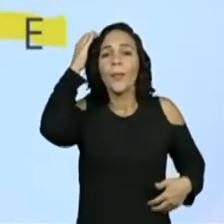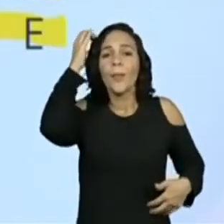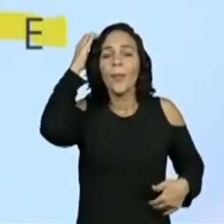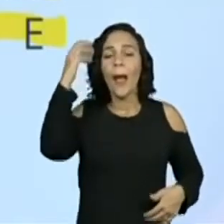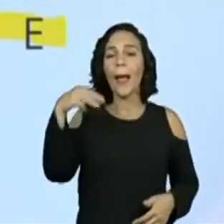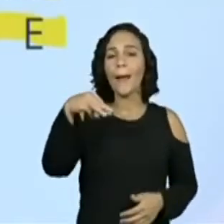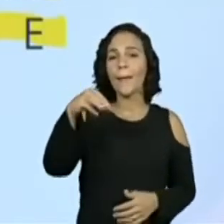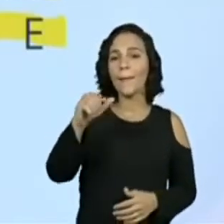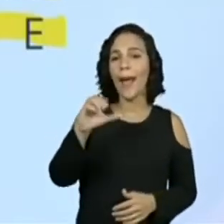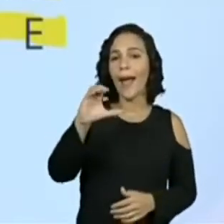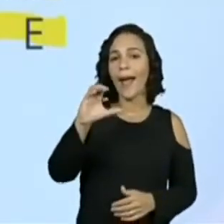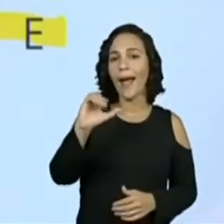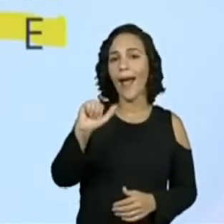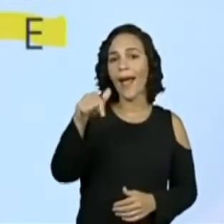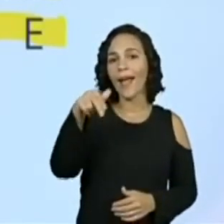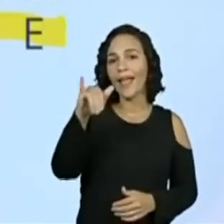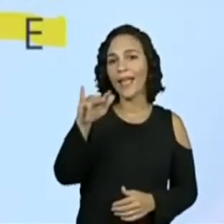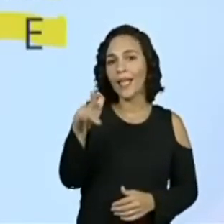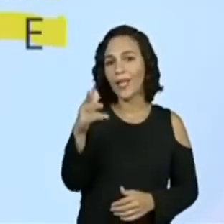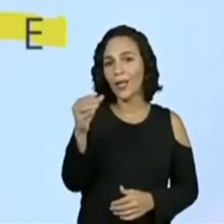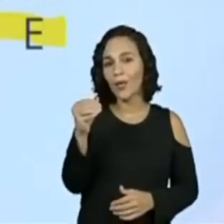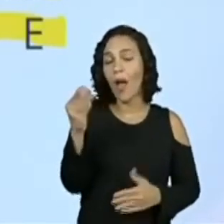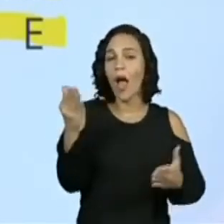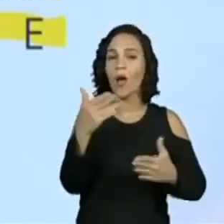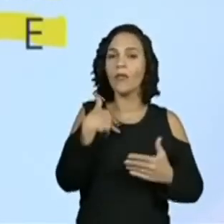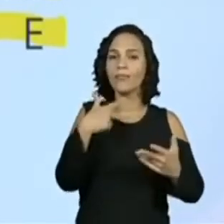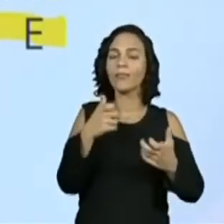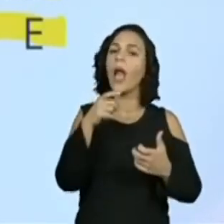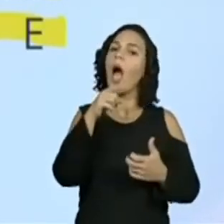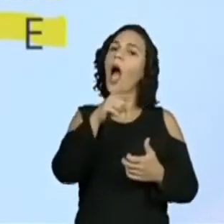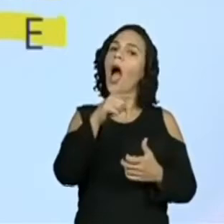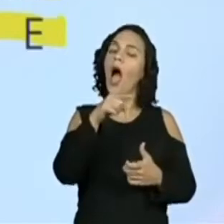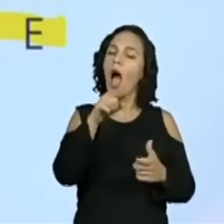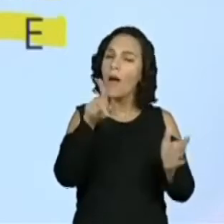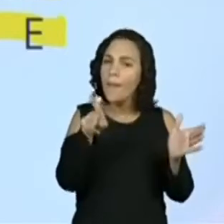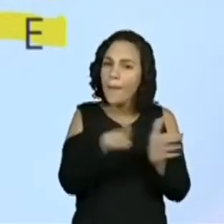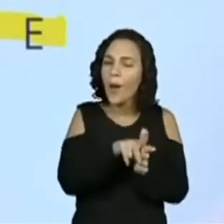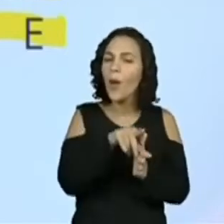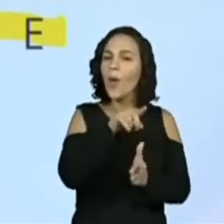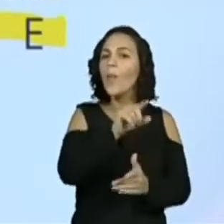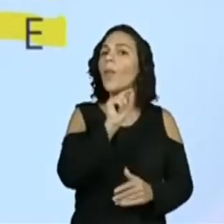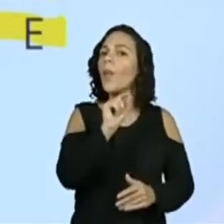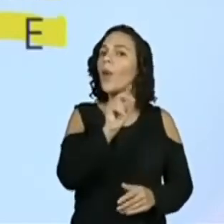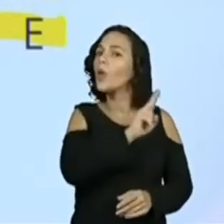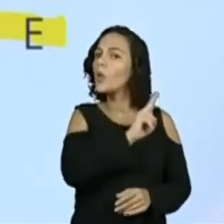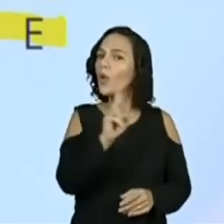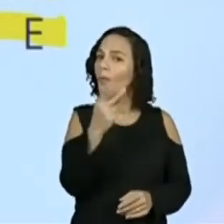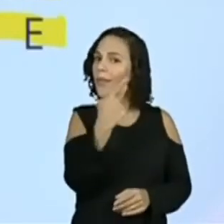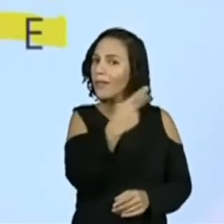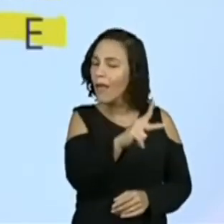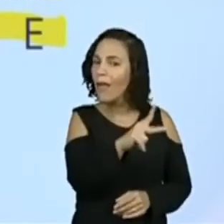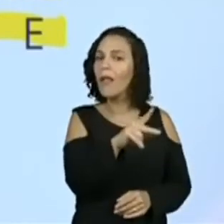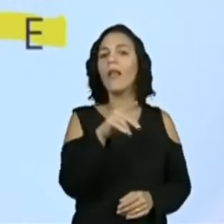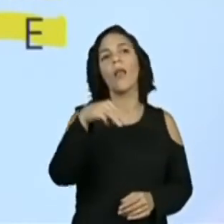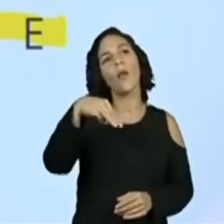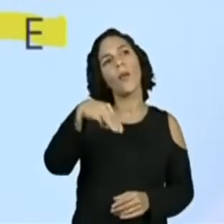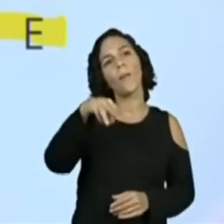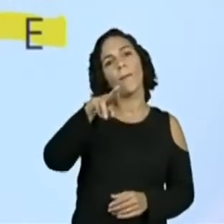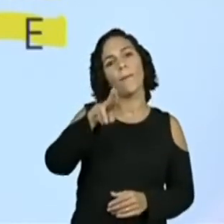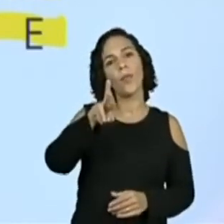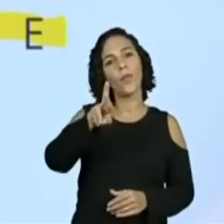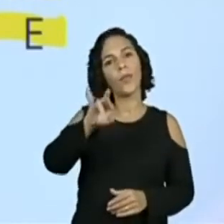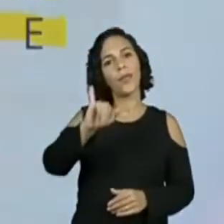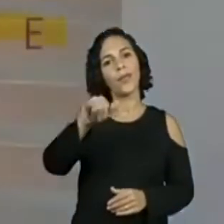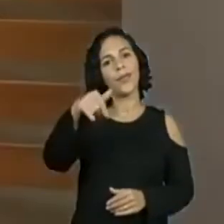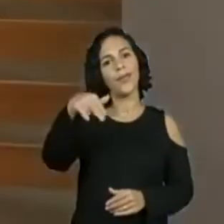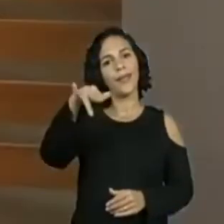Agora eu já sei que é um muriqui. E perceba como a legenda proporciona um conhecimento, uma